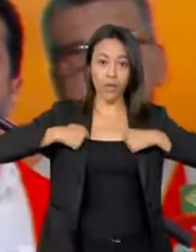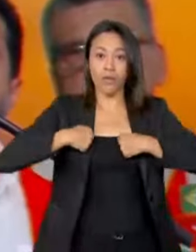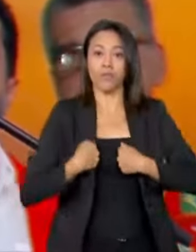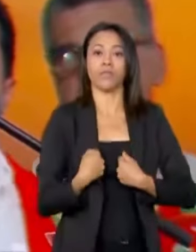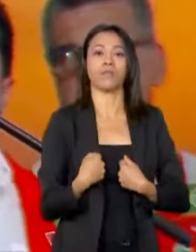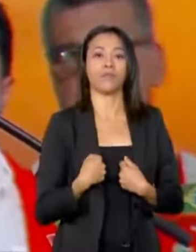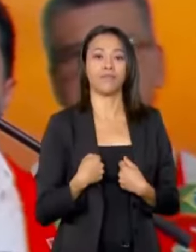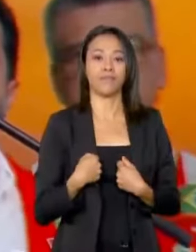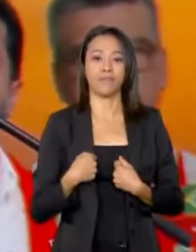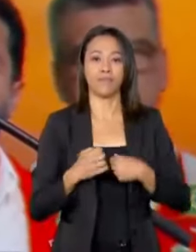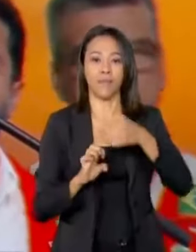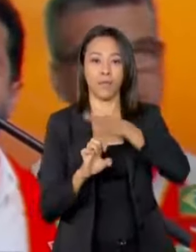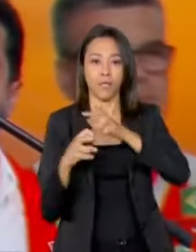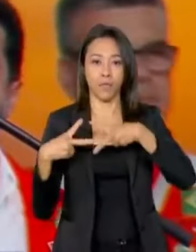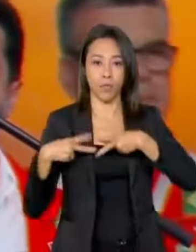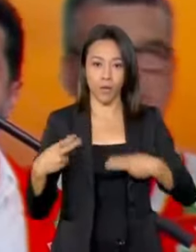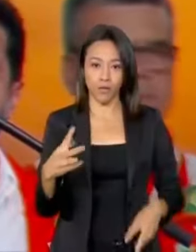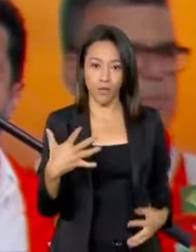Petrobras.